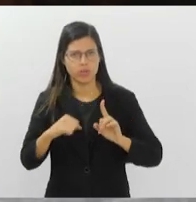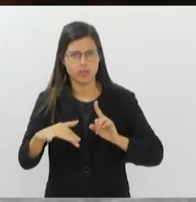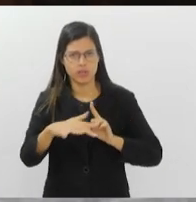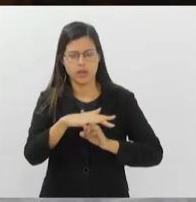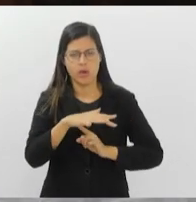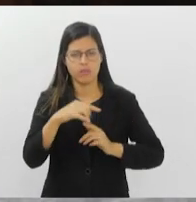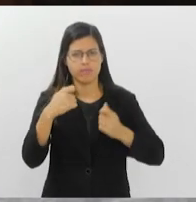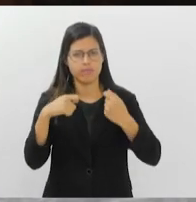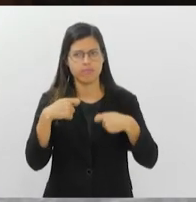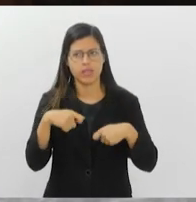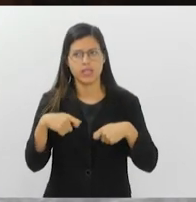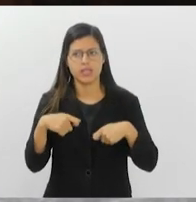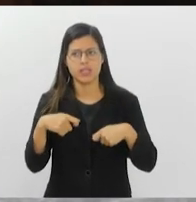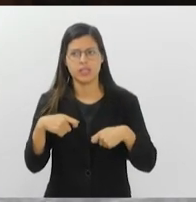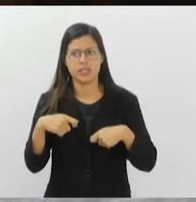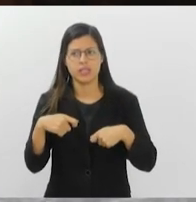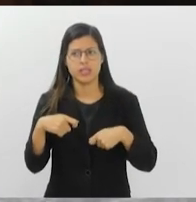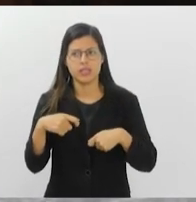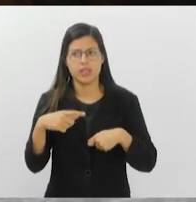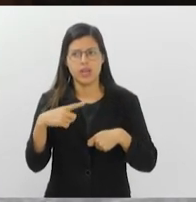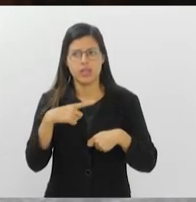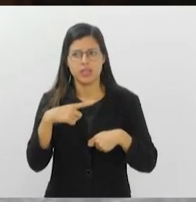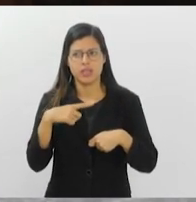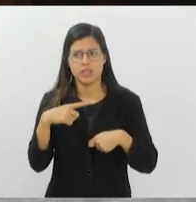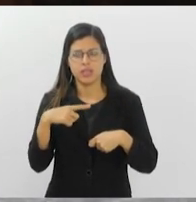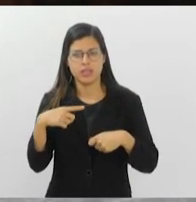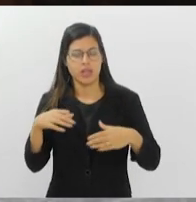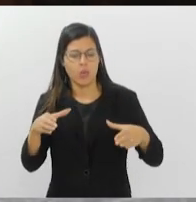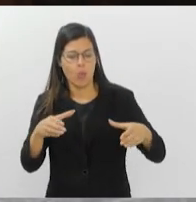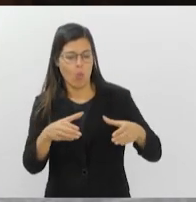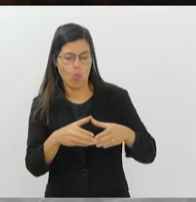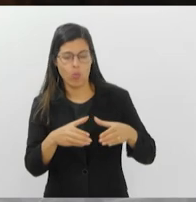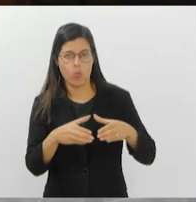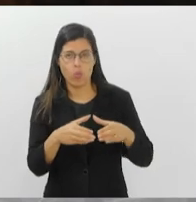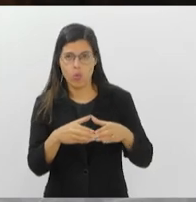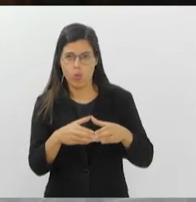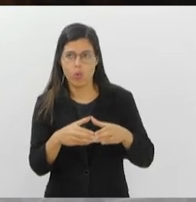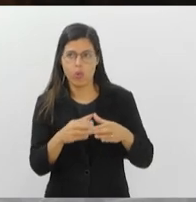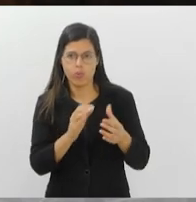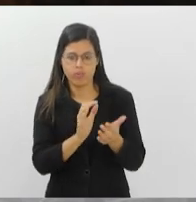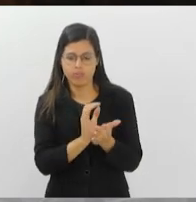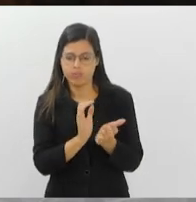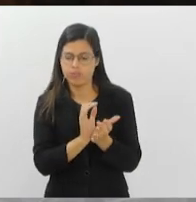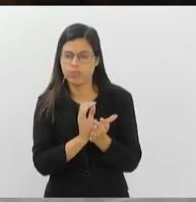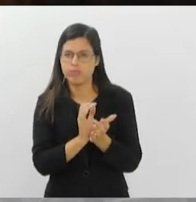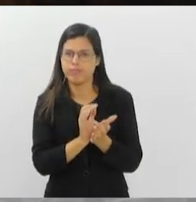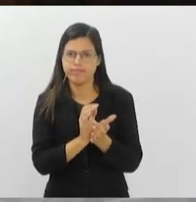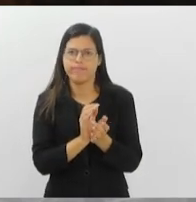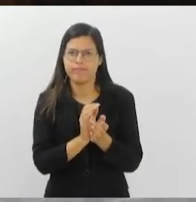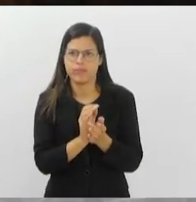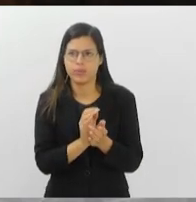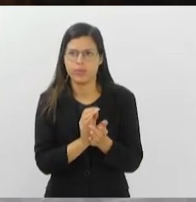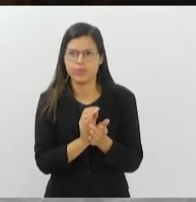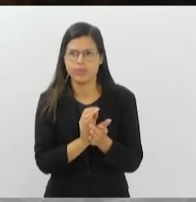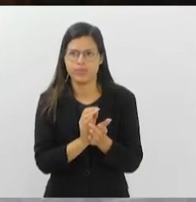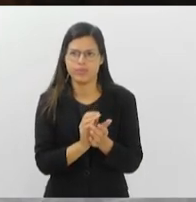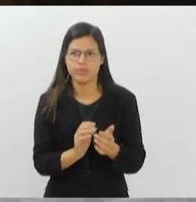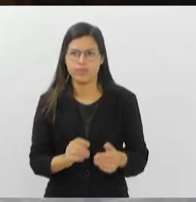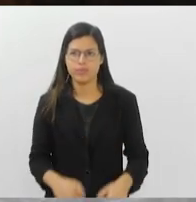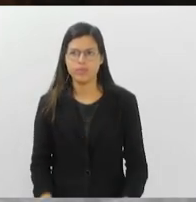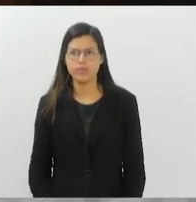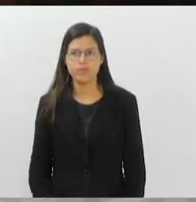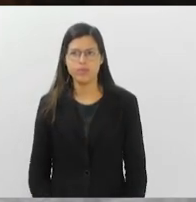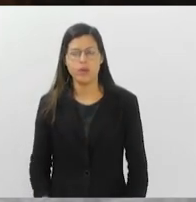Precisa ter uma pactuação coletiva pela indicação. Né? E aí, para